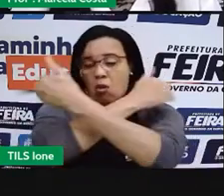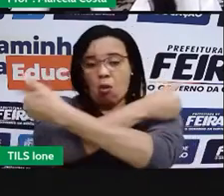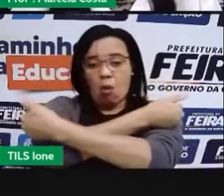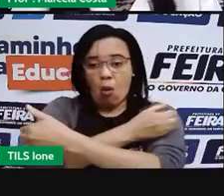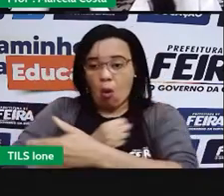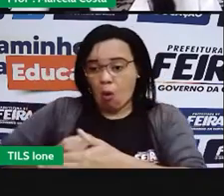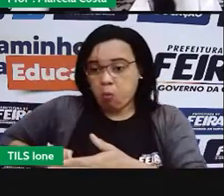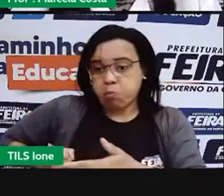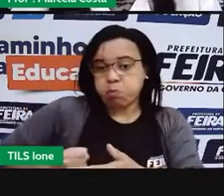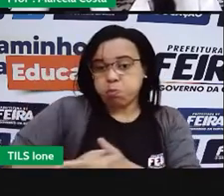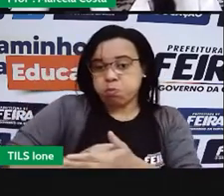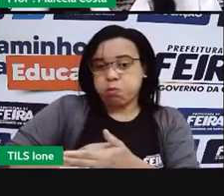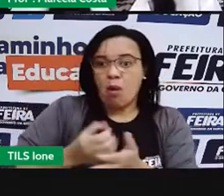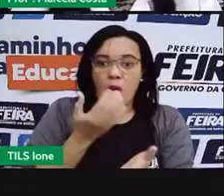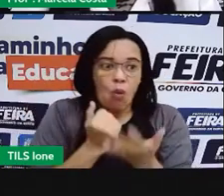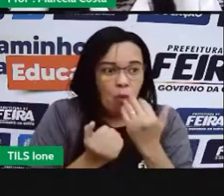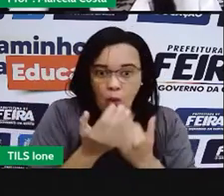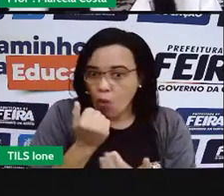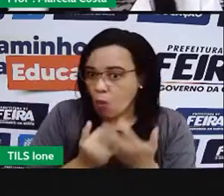comida cheia de colesterol.